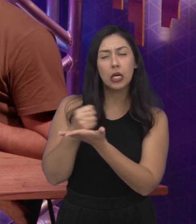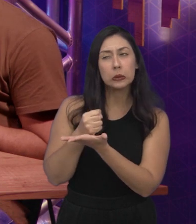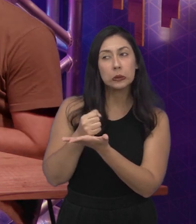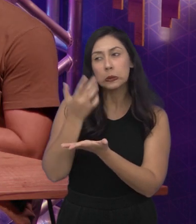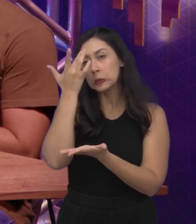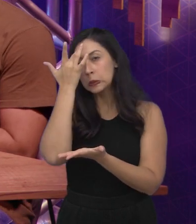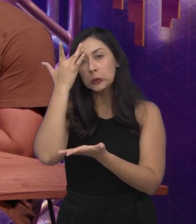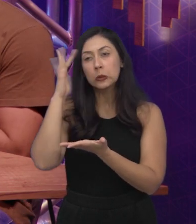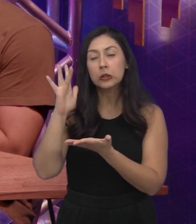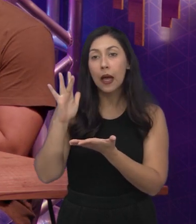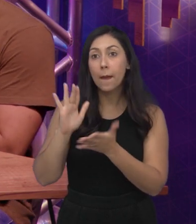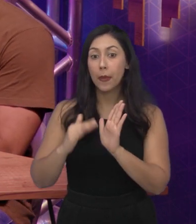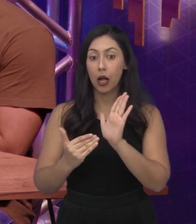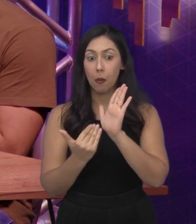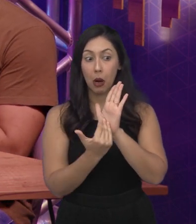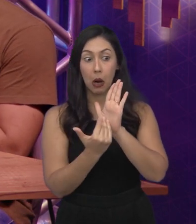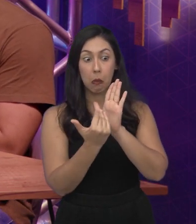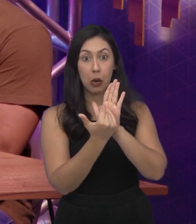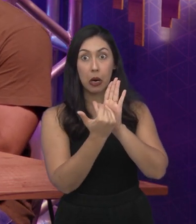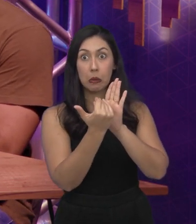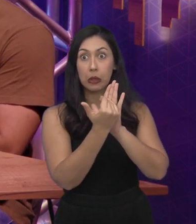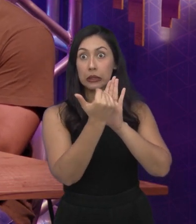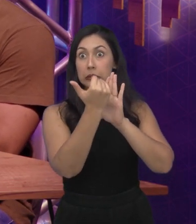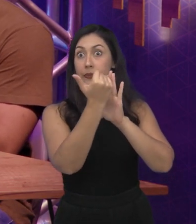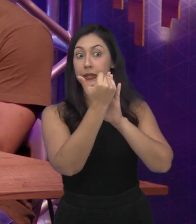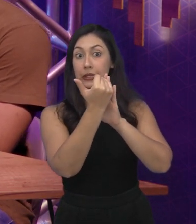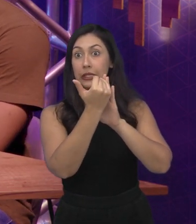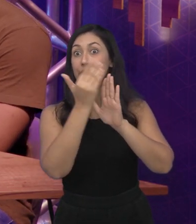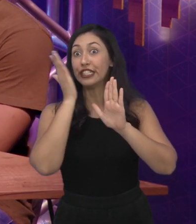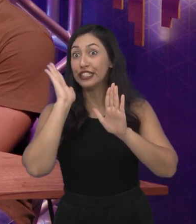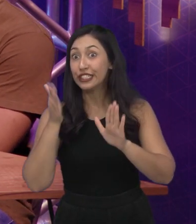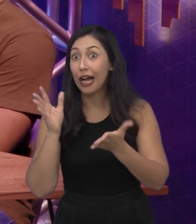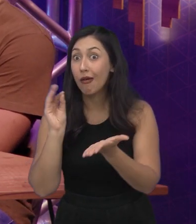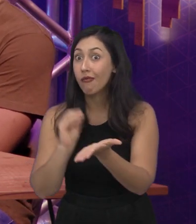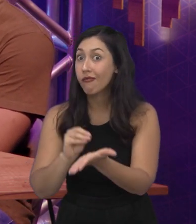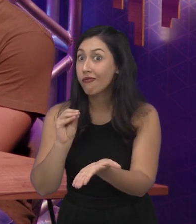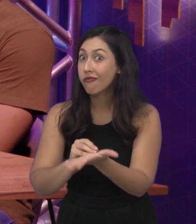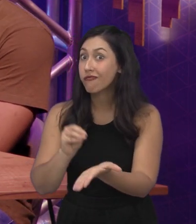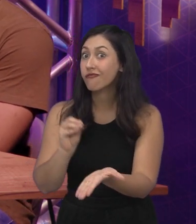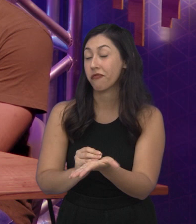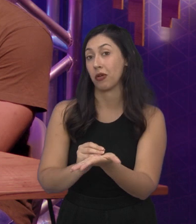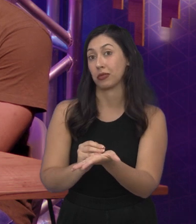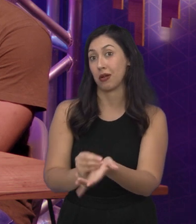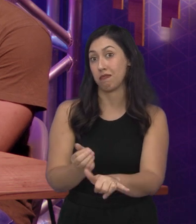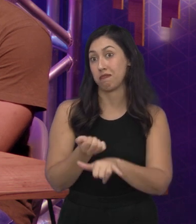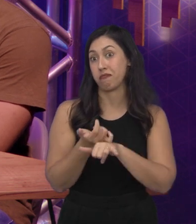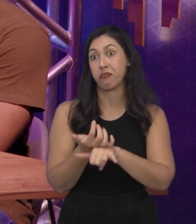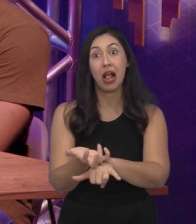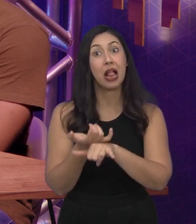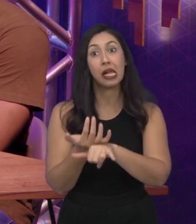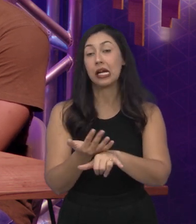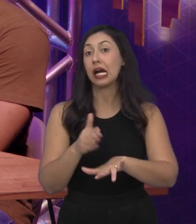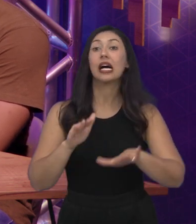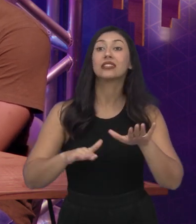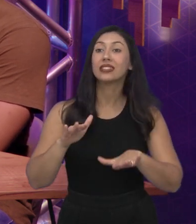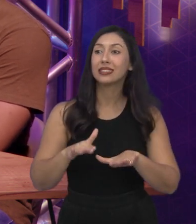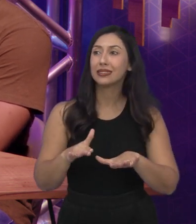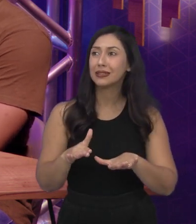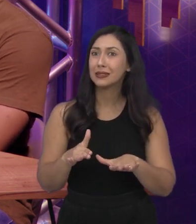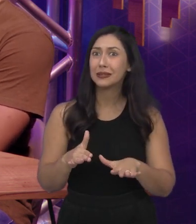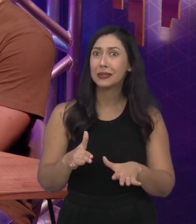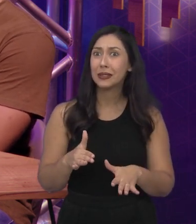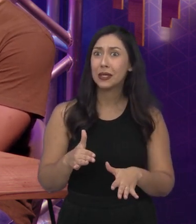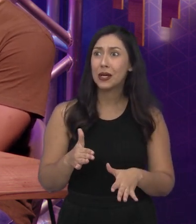mínimo. Quando vai, de acordo com o que aumentando, as pessoas já estão nesse déficit. Tipo assim, elas não vão conseguir nem comer